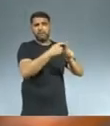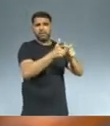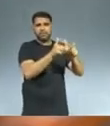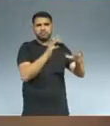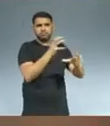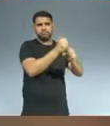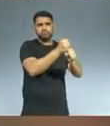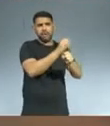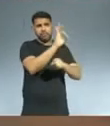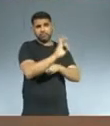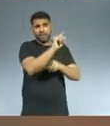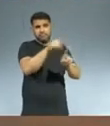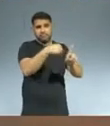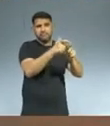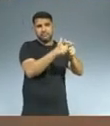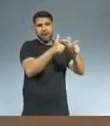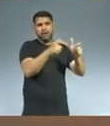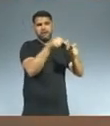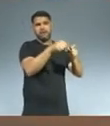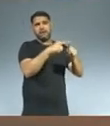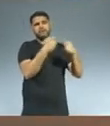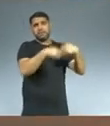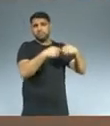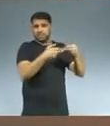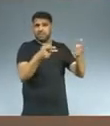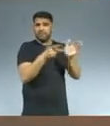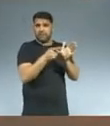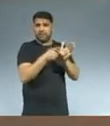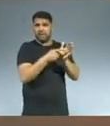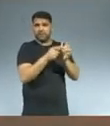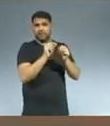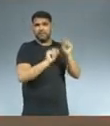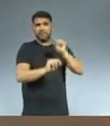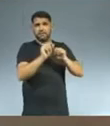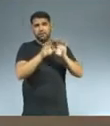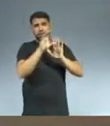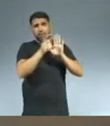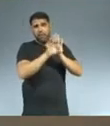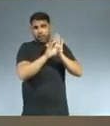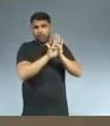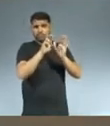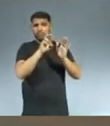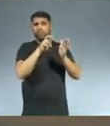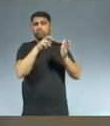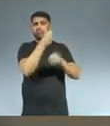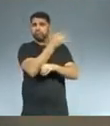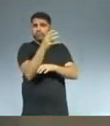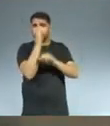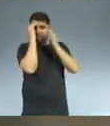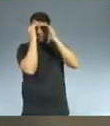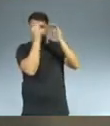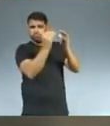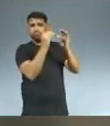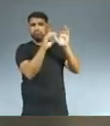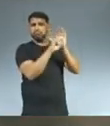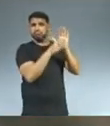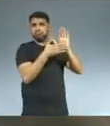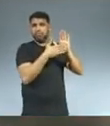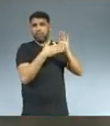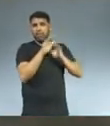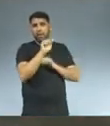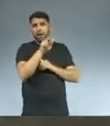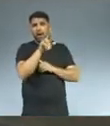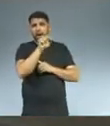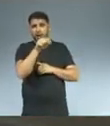mais a Então o que nós precisamos efetivamente é a fazer com que o código florestal seja cumprido aí e